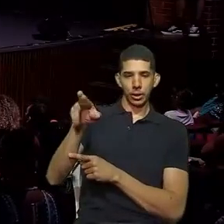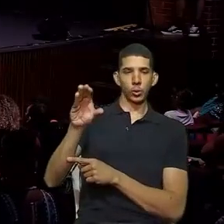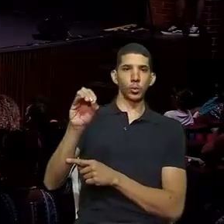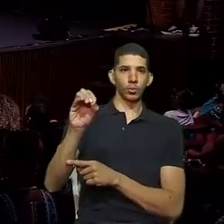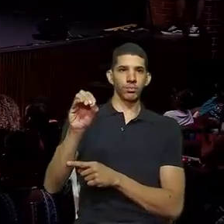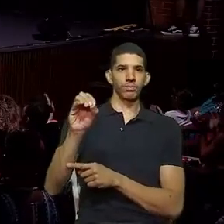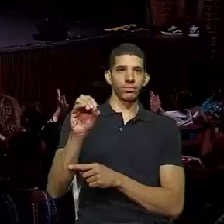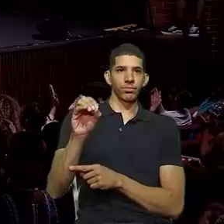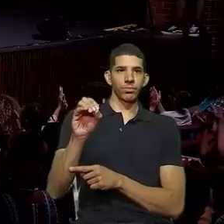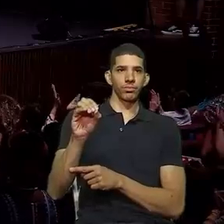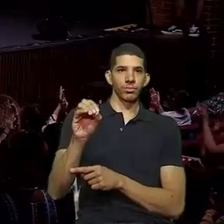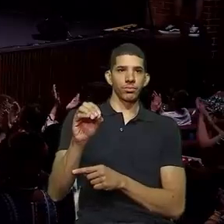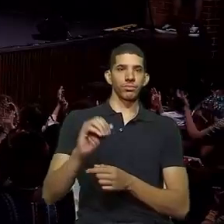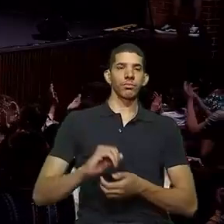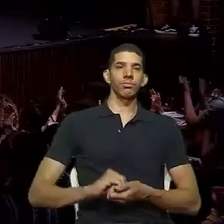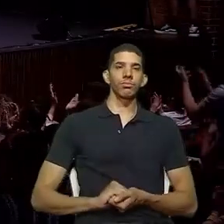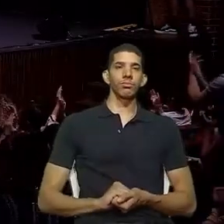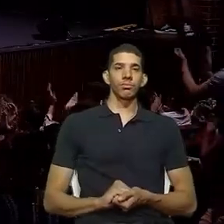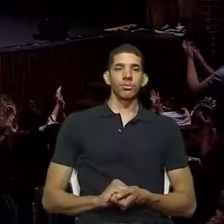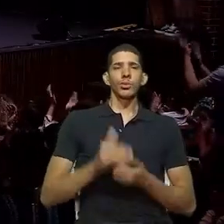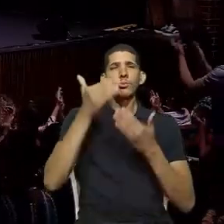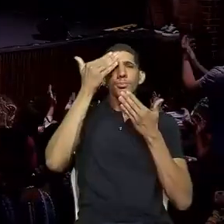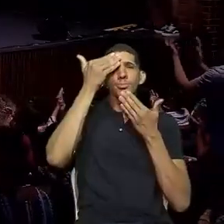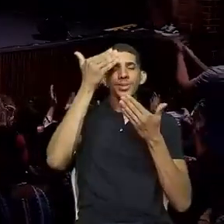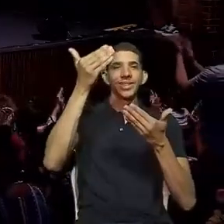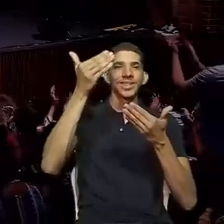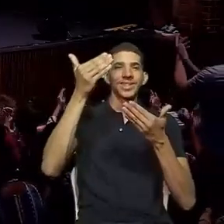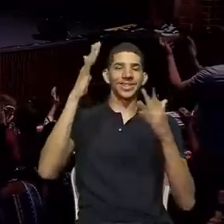gente. Muito obrigada.